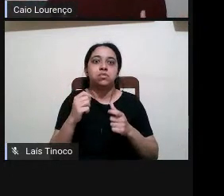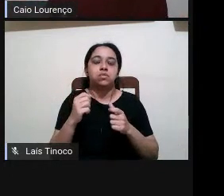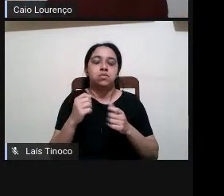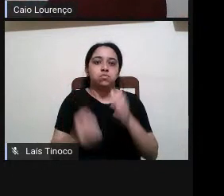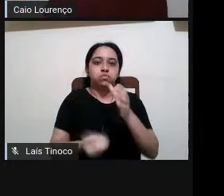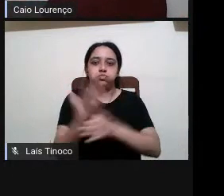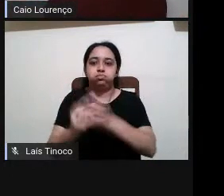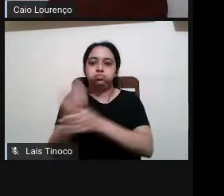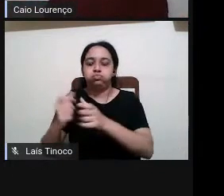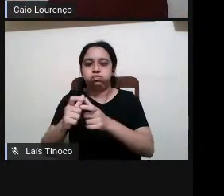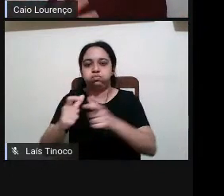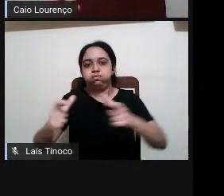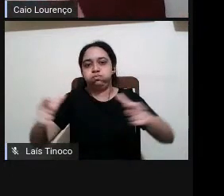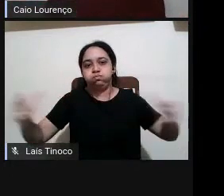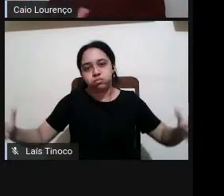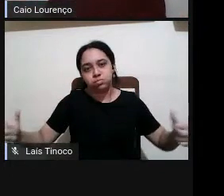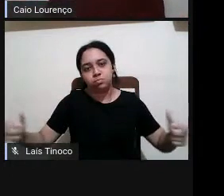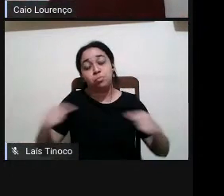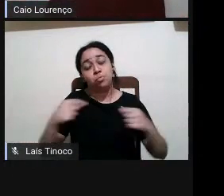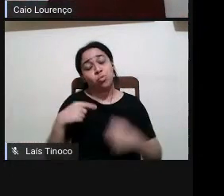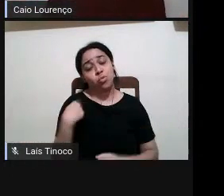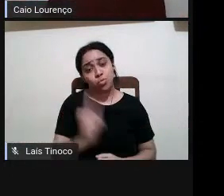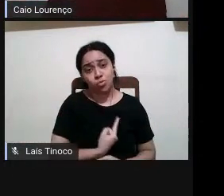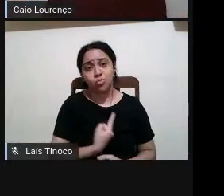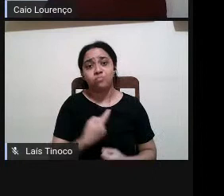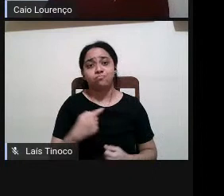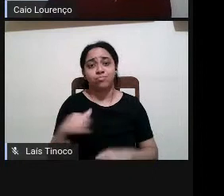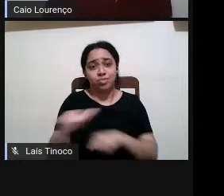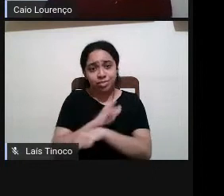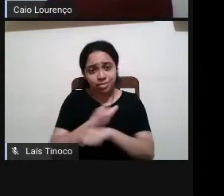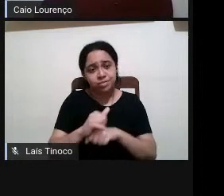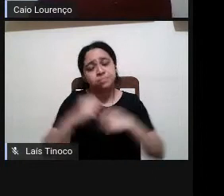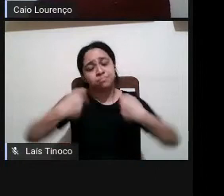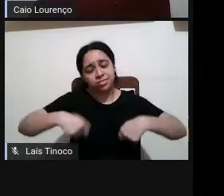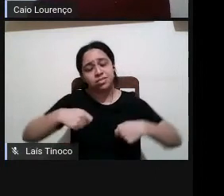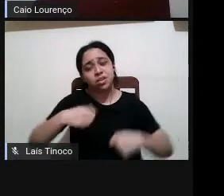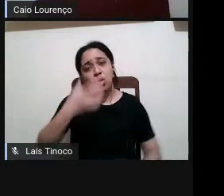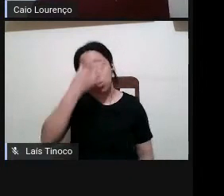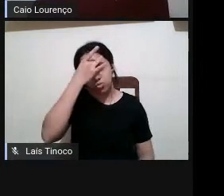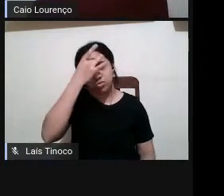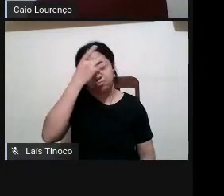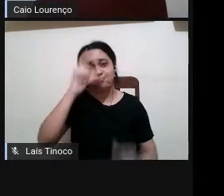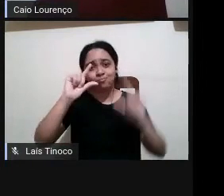a nossa estratégia precisa ser a diminuição de componentes plásticos.